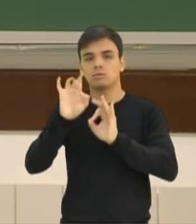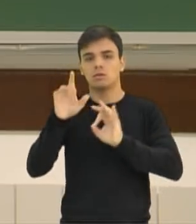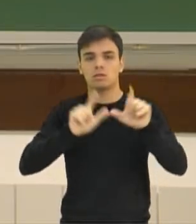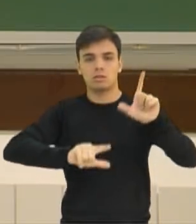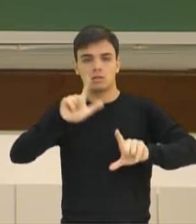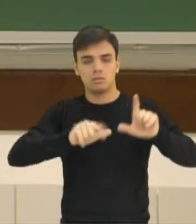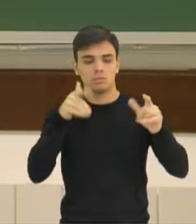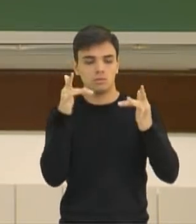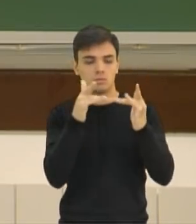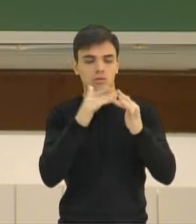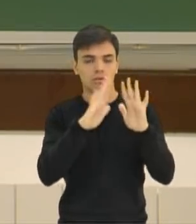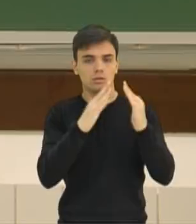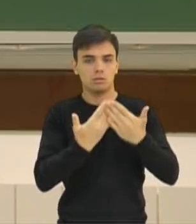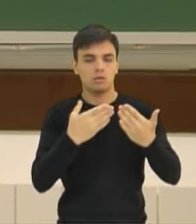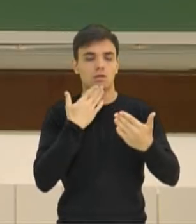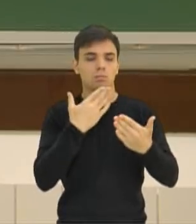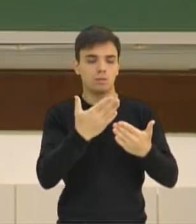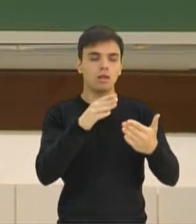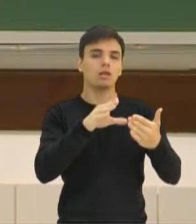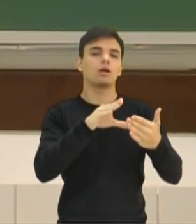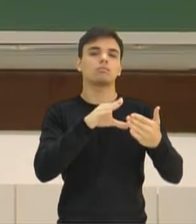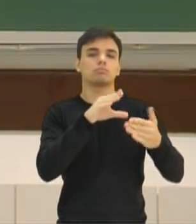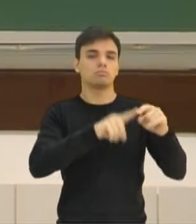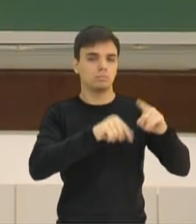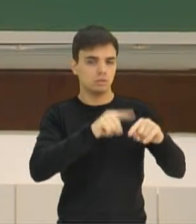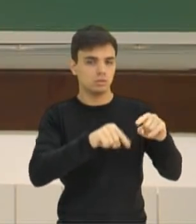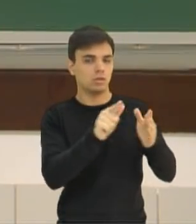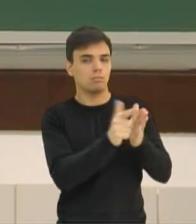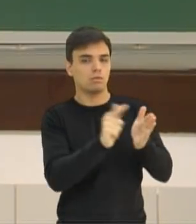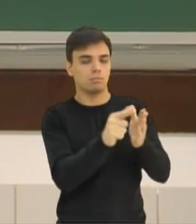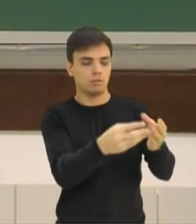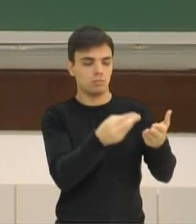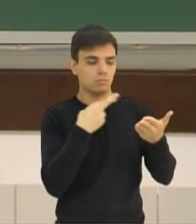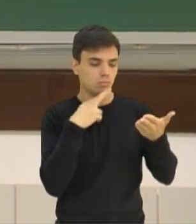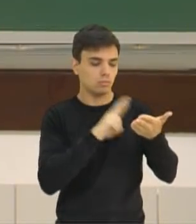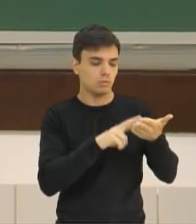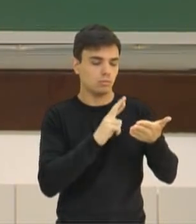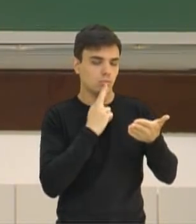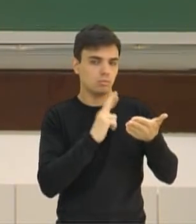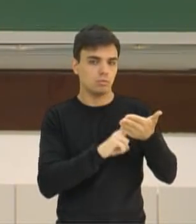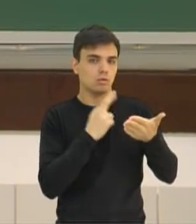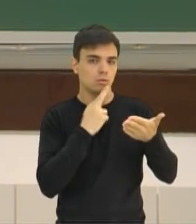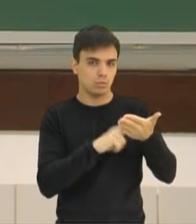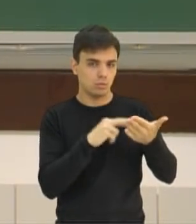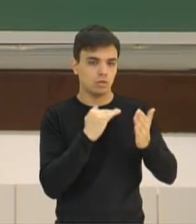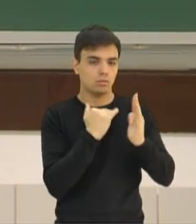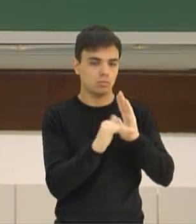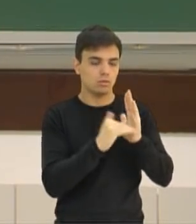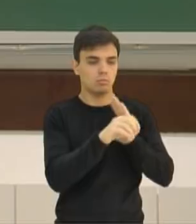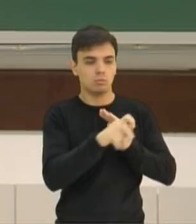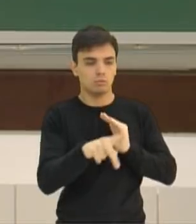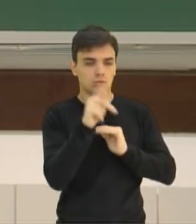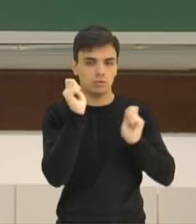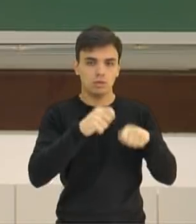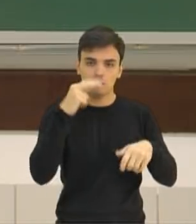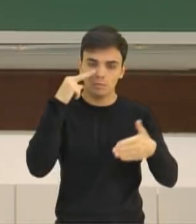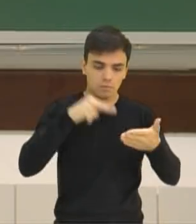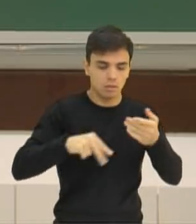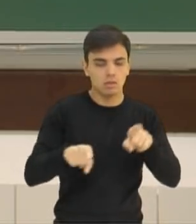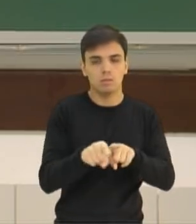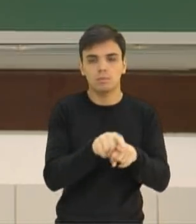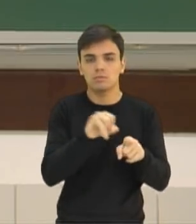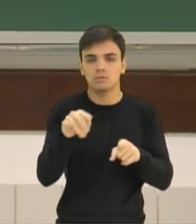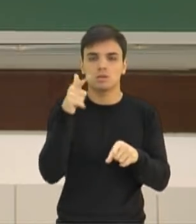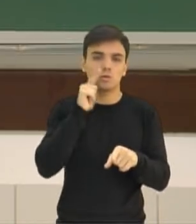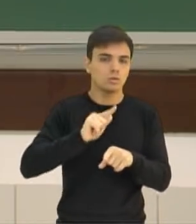com a escola de vocês, peçam o material impresso e façam as atividades também, que o professor consegue ver se vocês estão conseguindo realizar